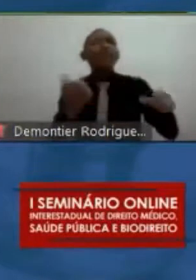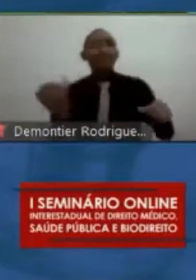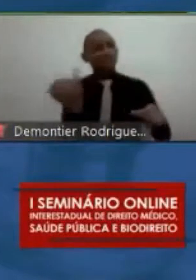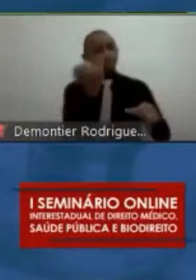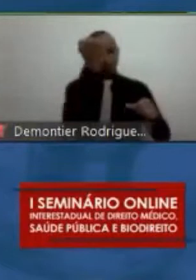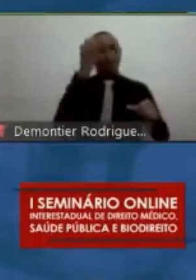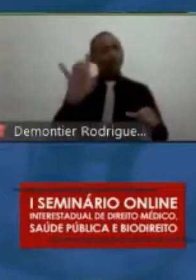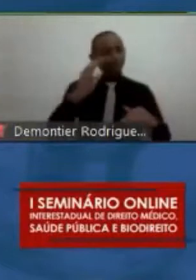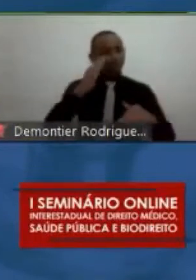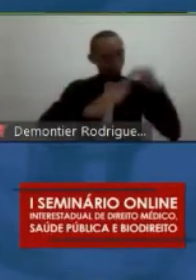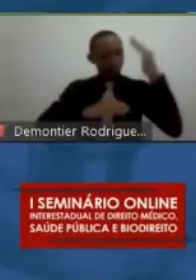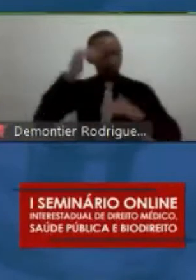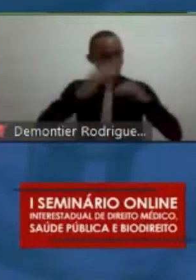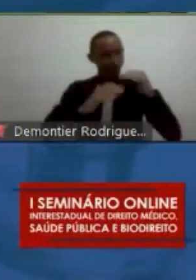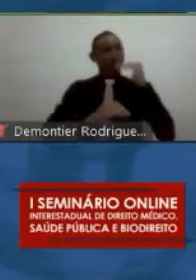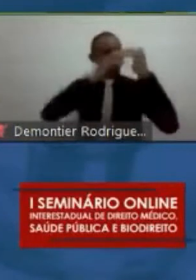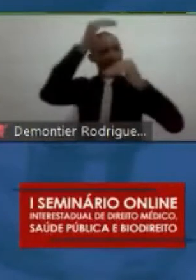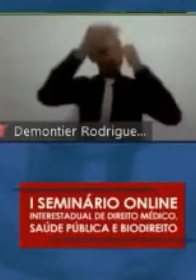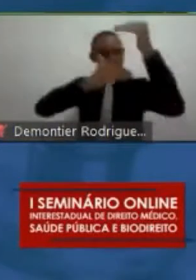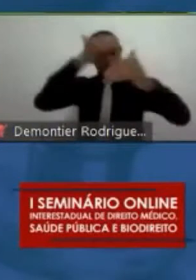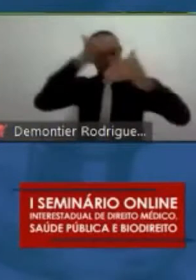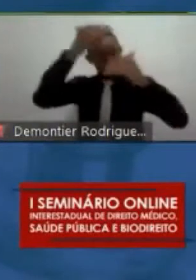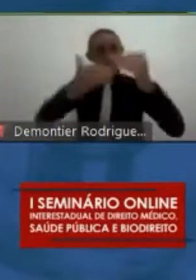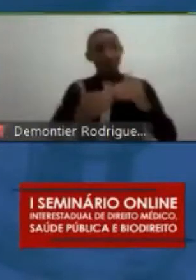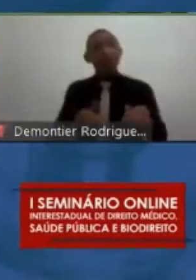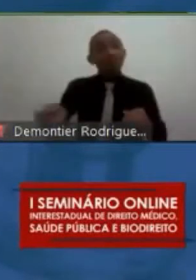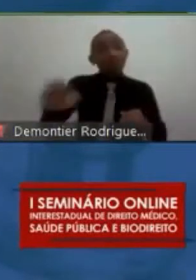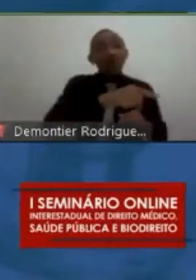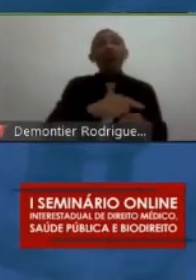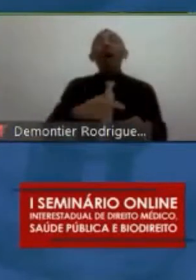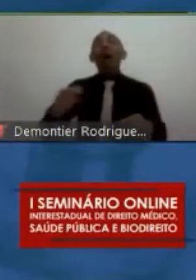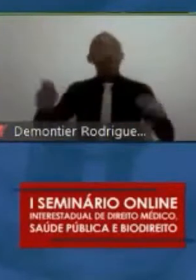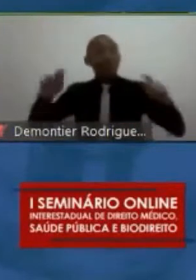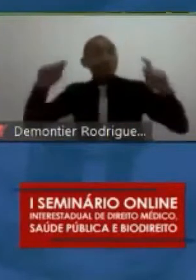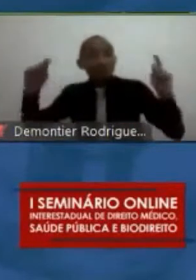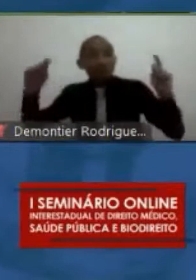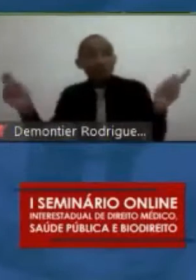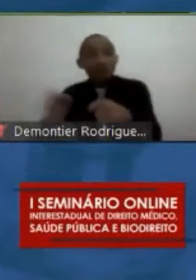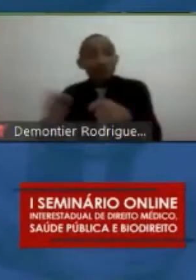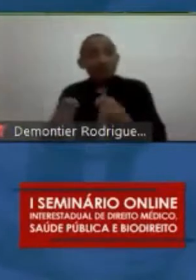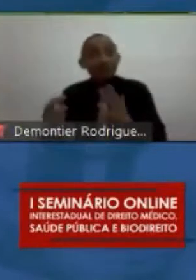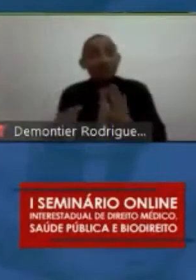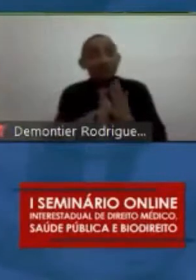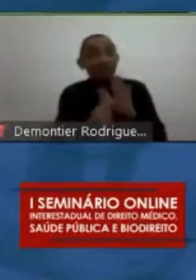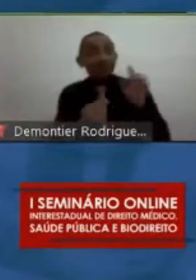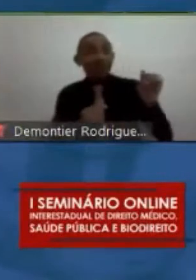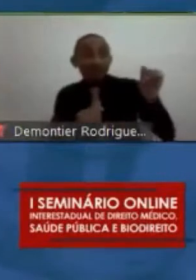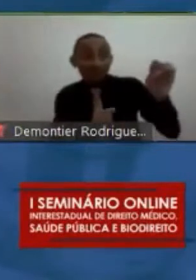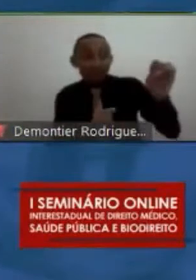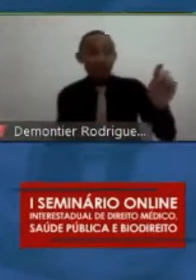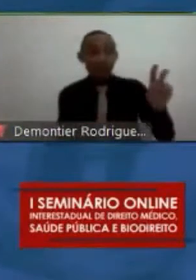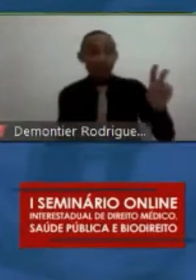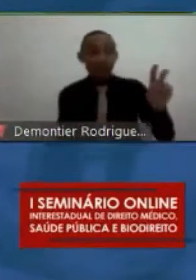diferença no sucesso da implementação. E isso impactará, nós vamos ver agora, os desfechos clínicos